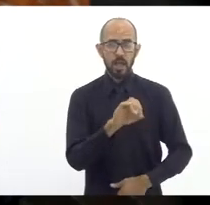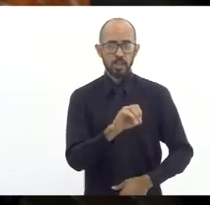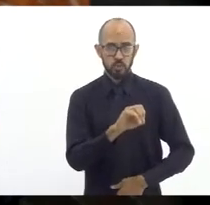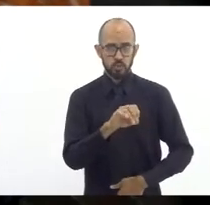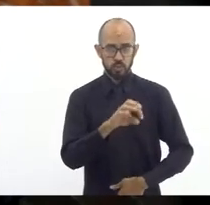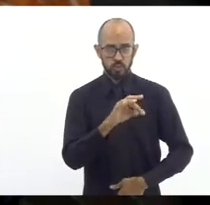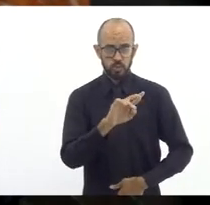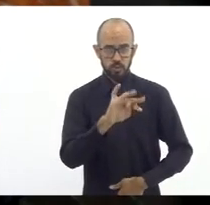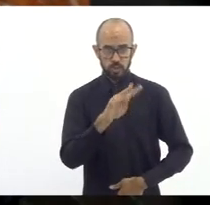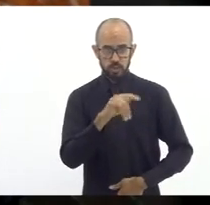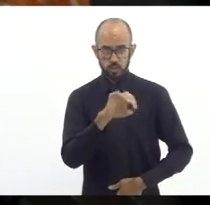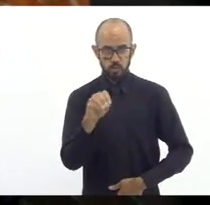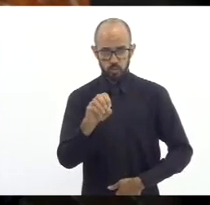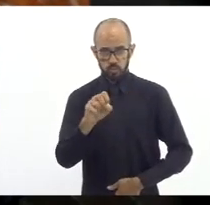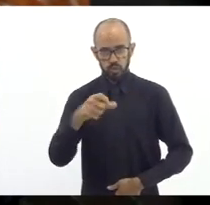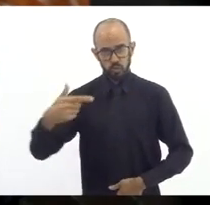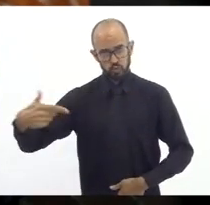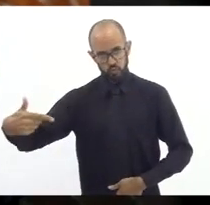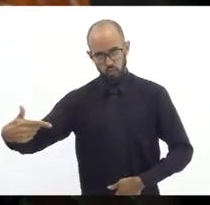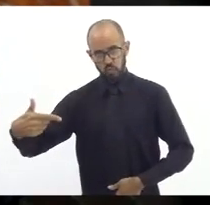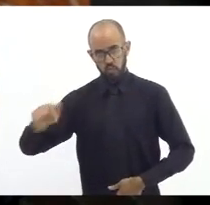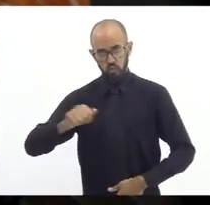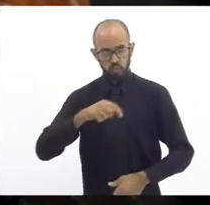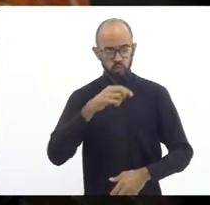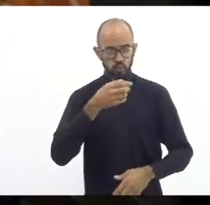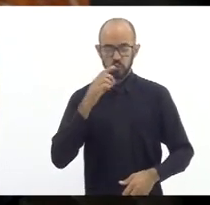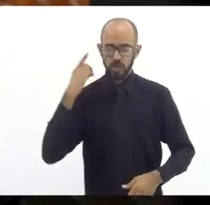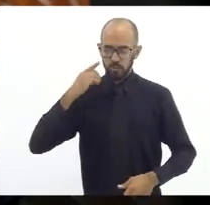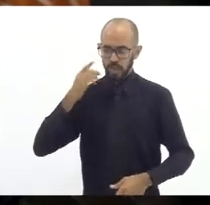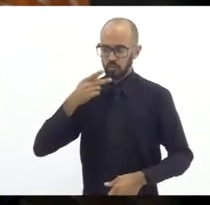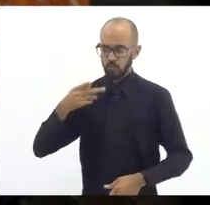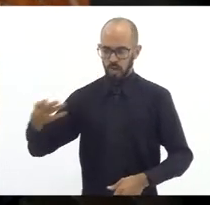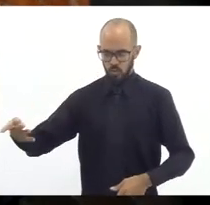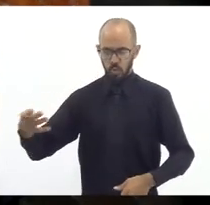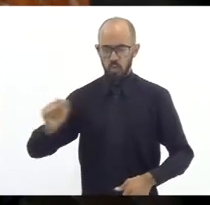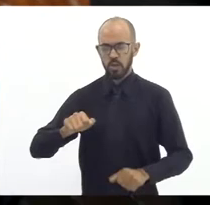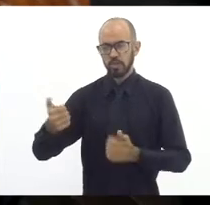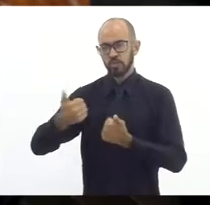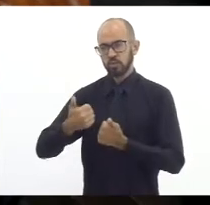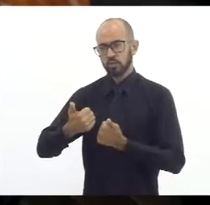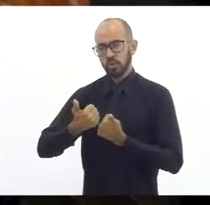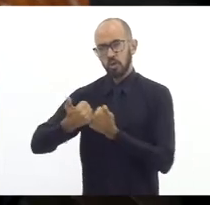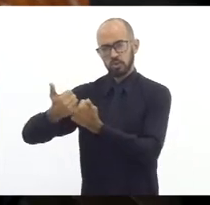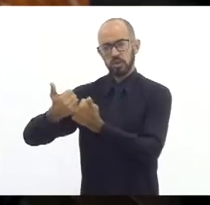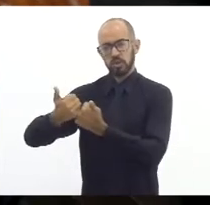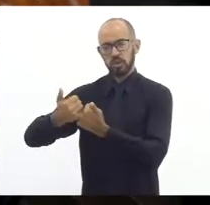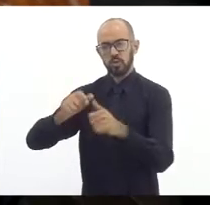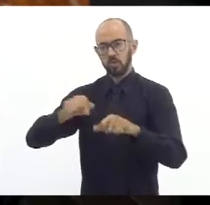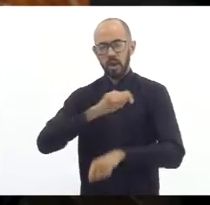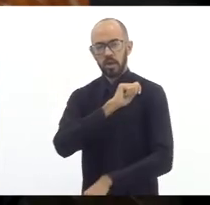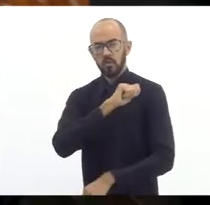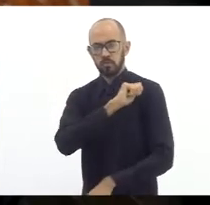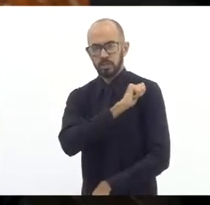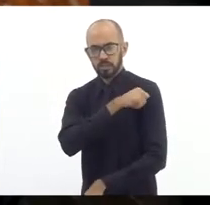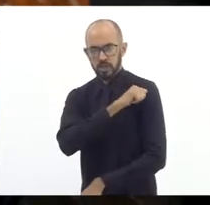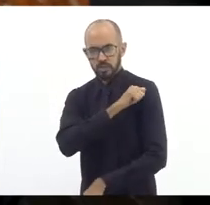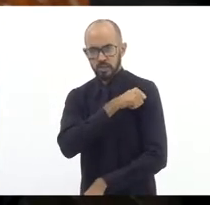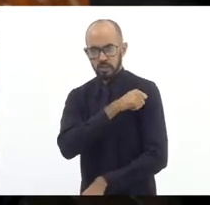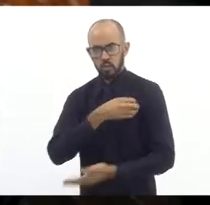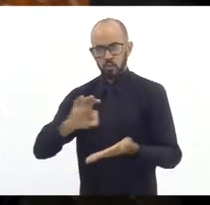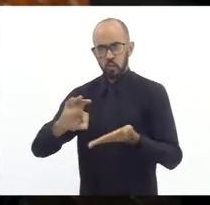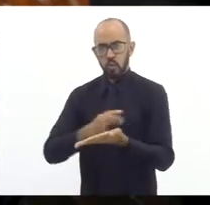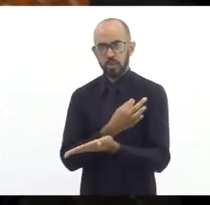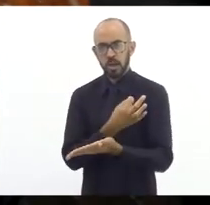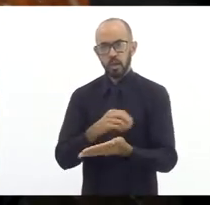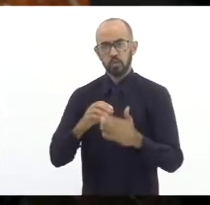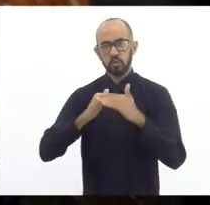41 servidores citados pelo deputado Dionísio Lins, da Rio Trilho, eles nos auxiliam na fiscalização do convênio, do contrato